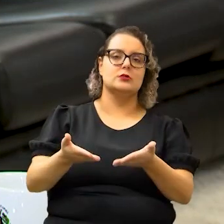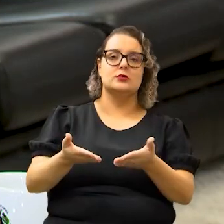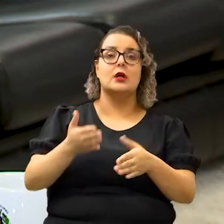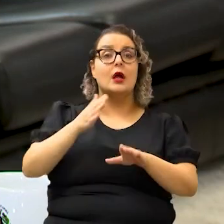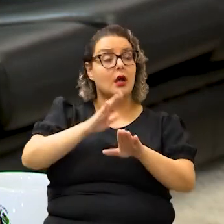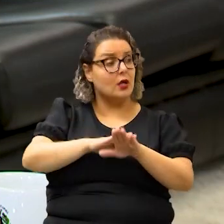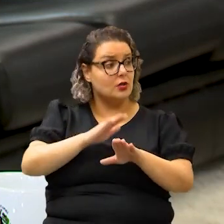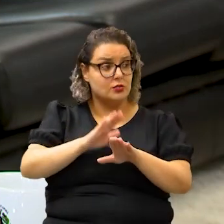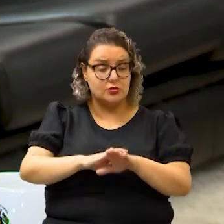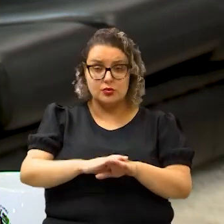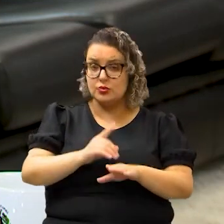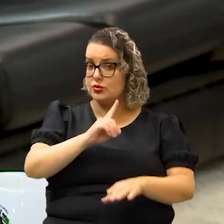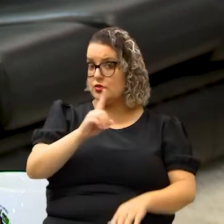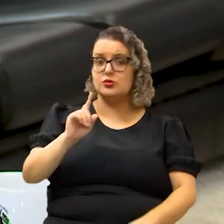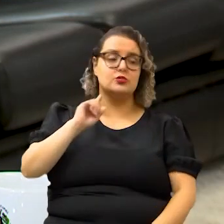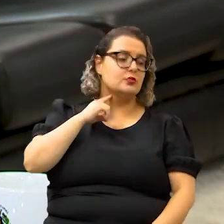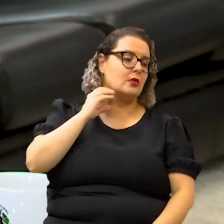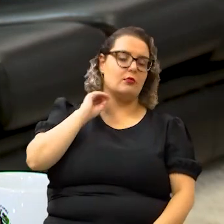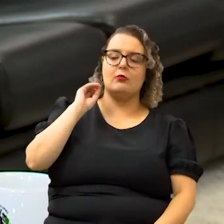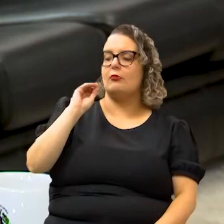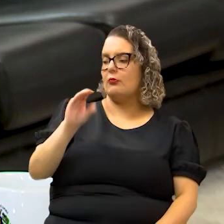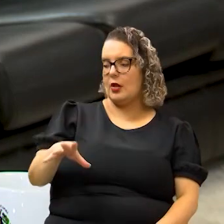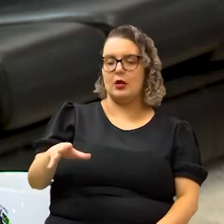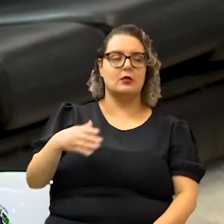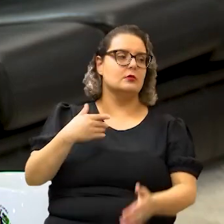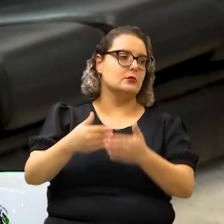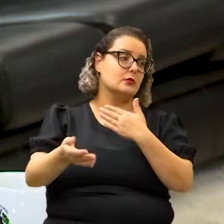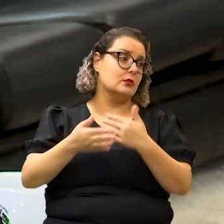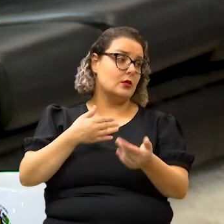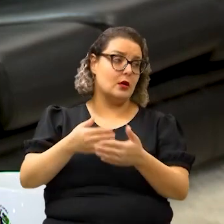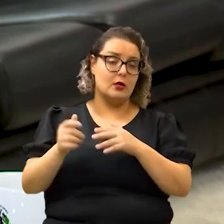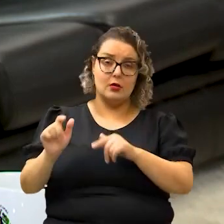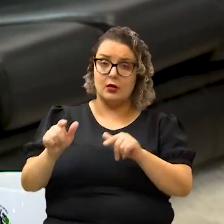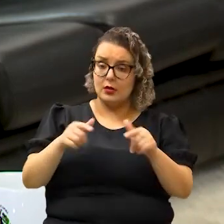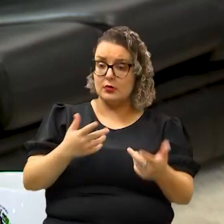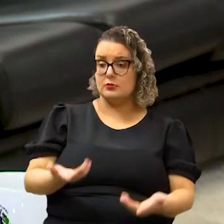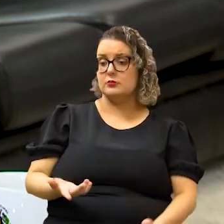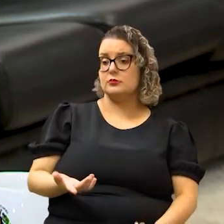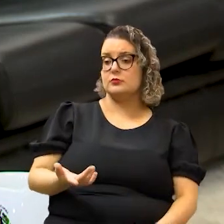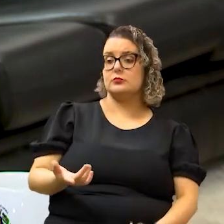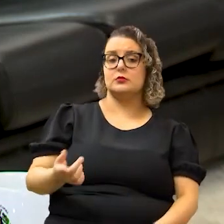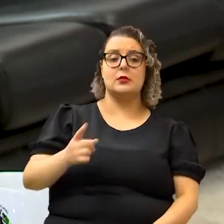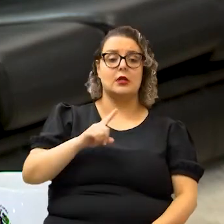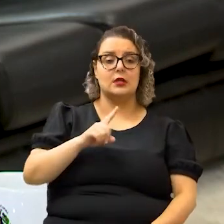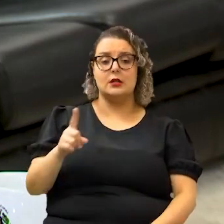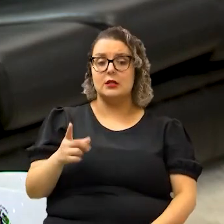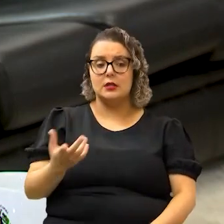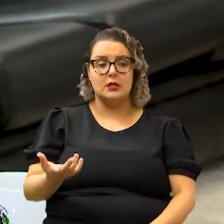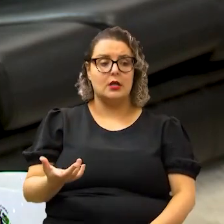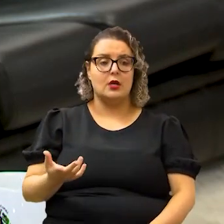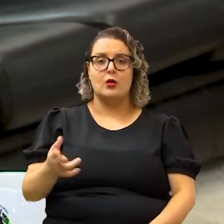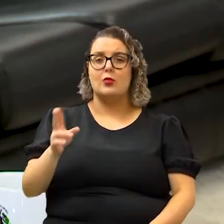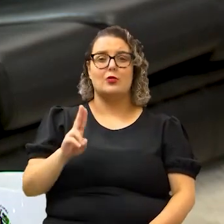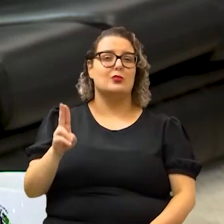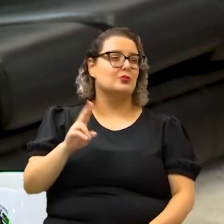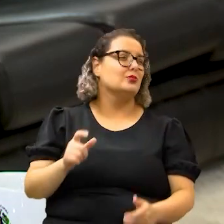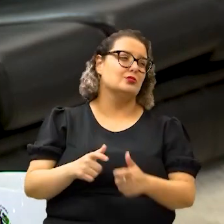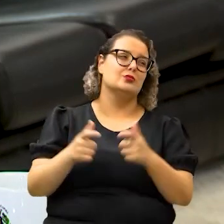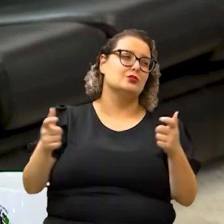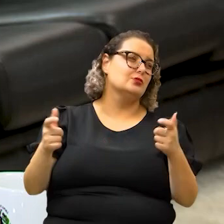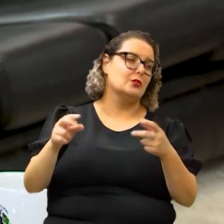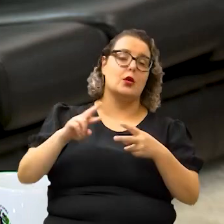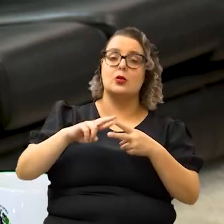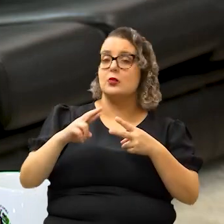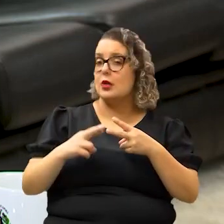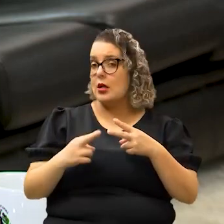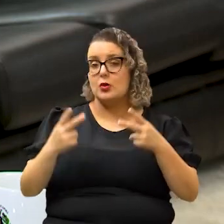esse enfrentamento. Atitudes que vão desde não jogar lixo e descartar lixo em qualquer lugar, desde não consumir de